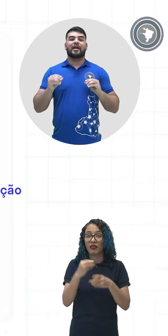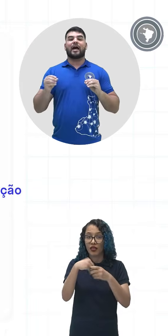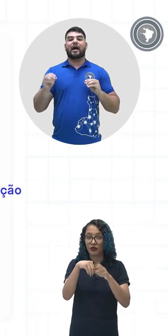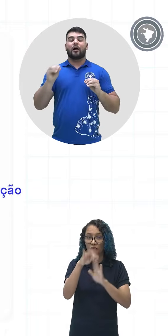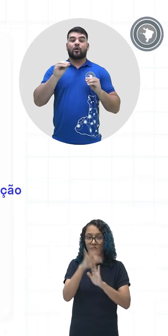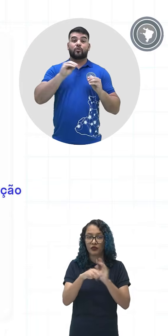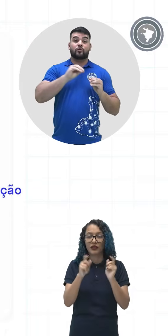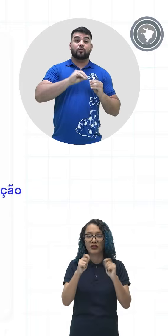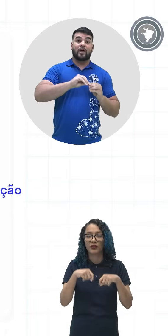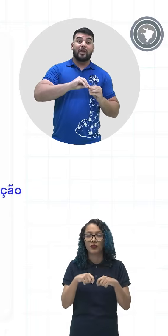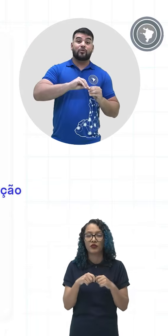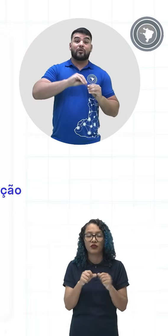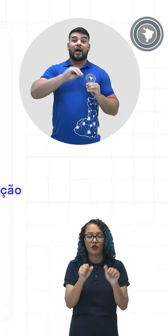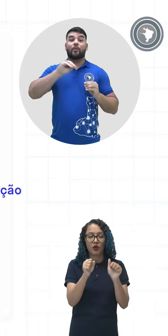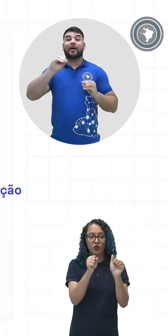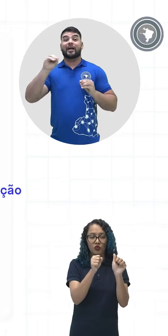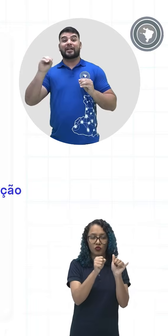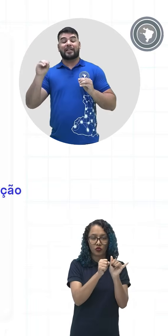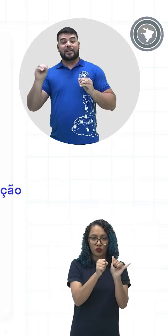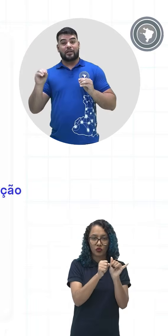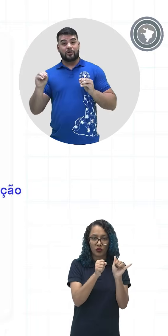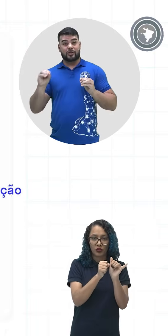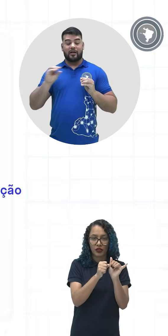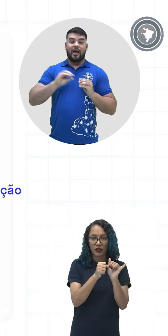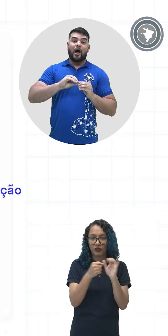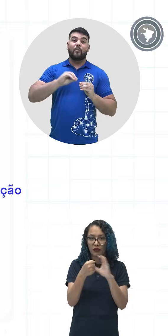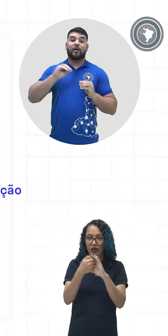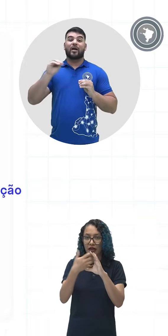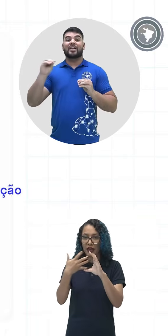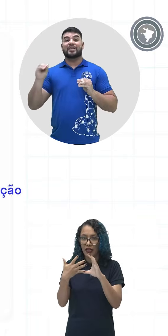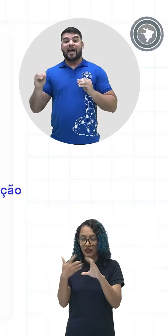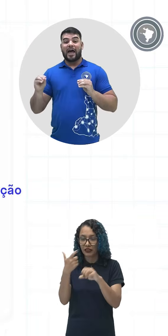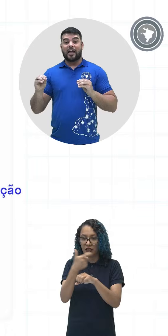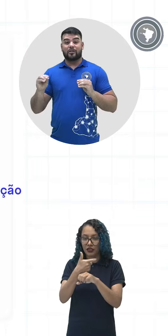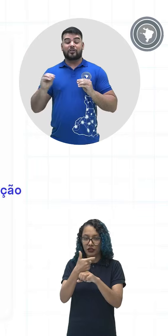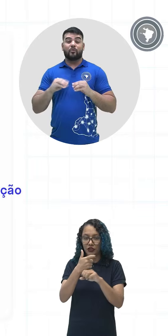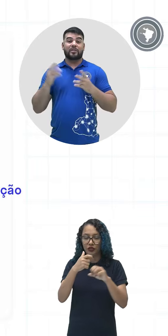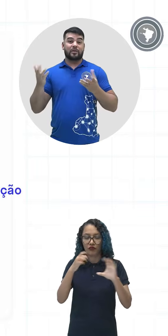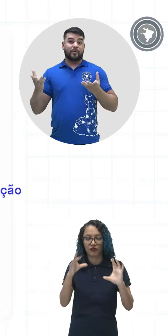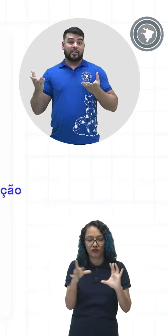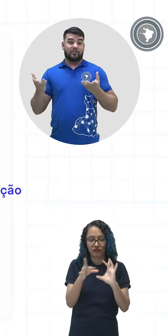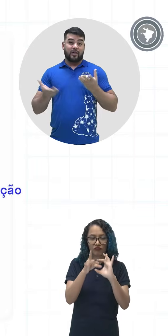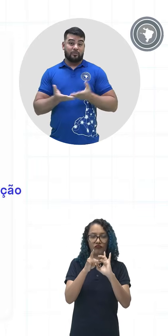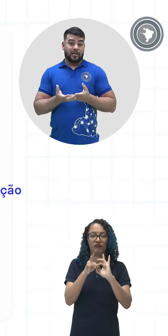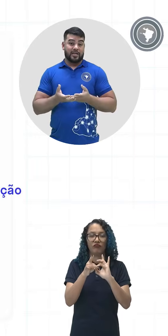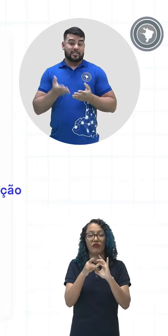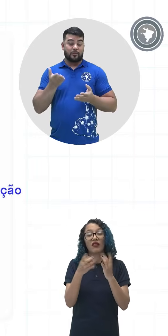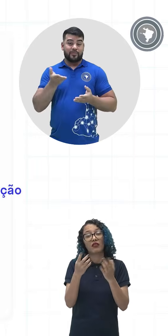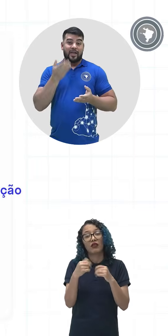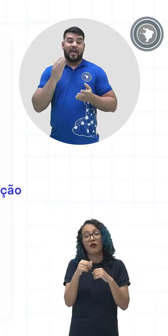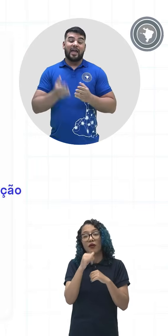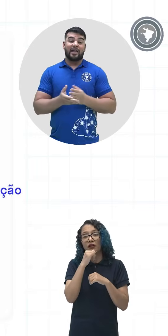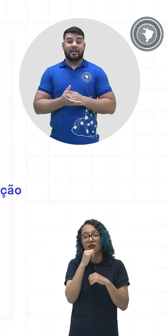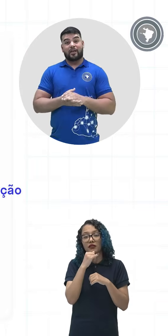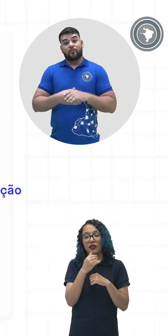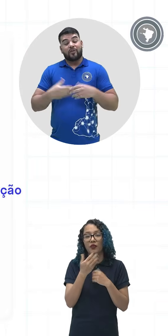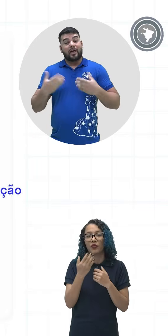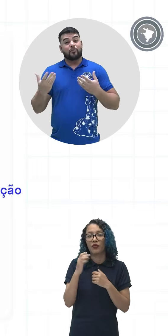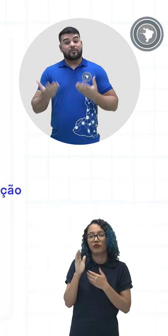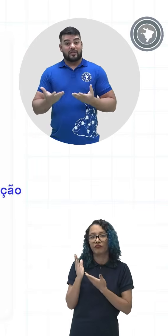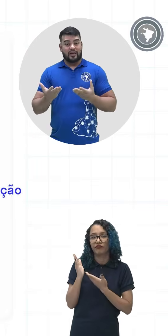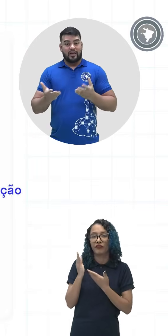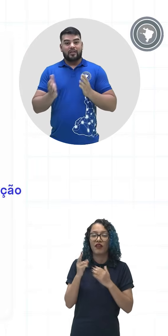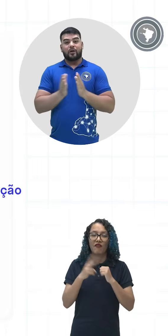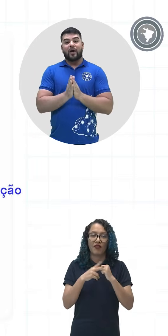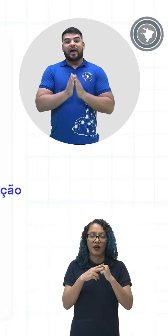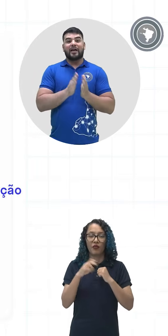para ligar o sujeito a uma característica, a uma qualidade. Então, um exemplo aqui de verbo de ligação, era, que é o